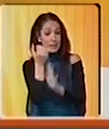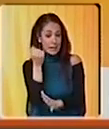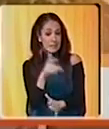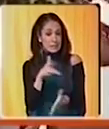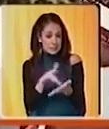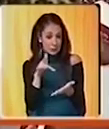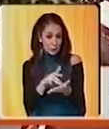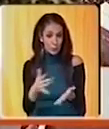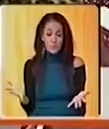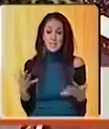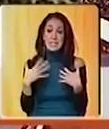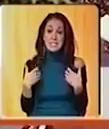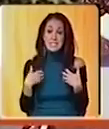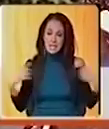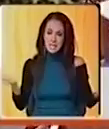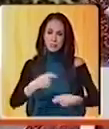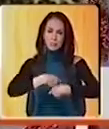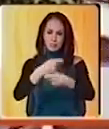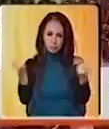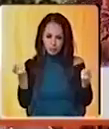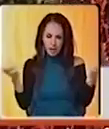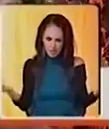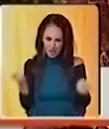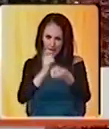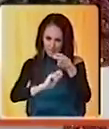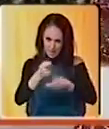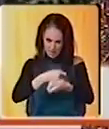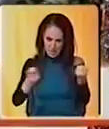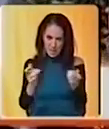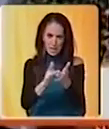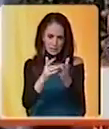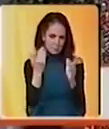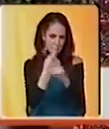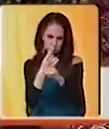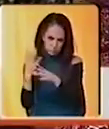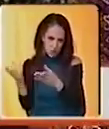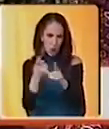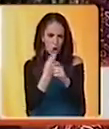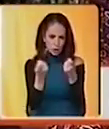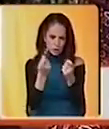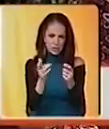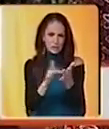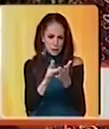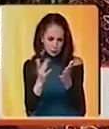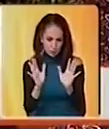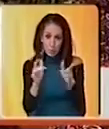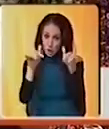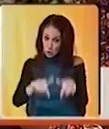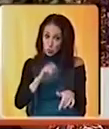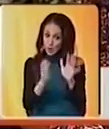21-434-6363. Sexta-feira estará à venda em todas as livrarias do nosso país, mas hoje pode ganhar através do Você na TV e desta oferta da Porto